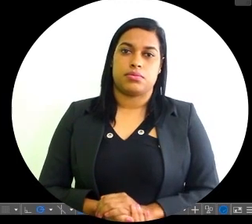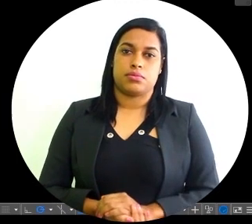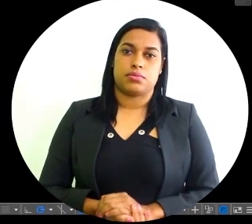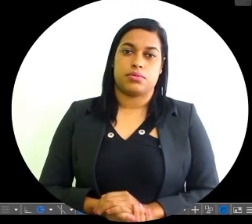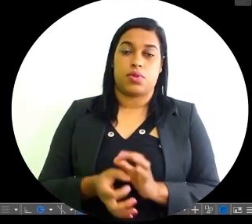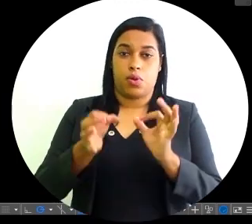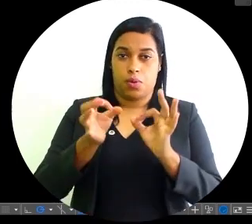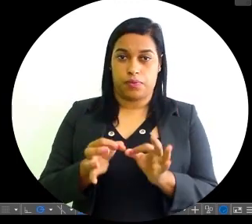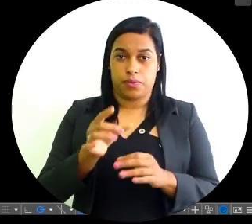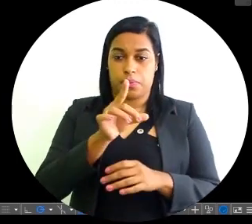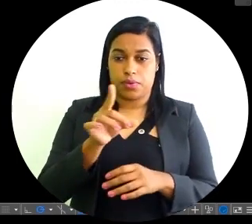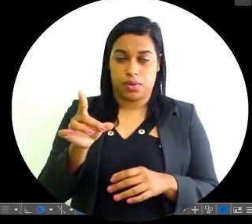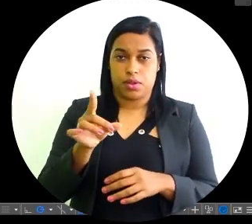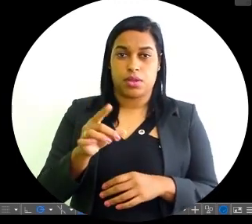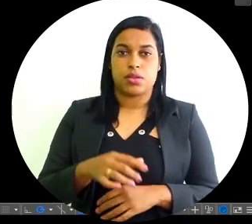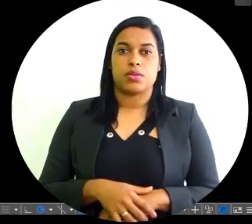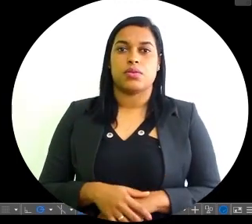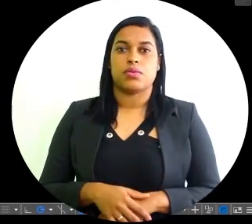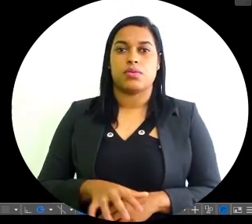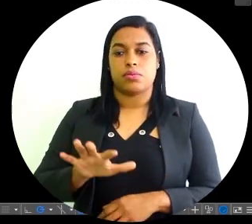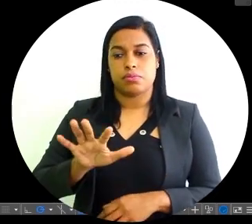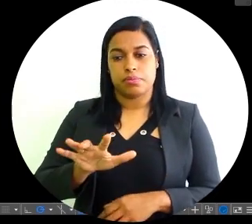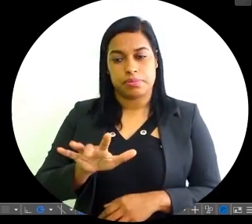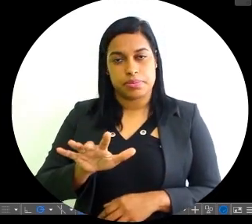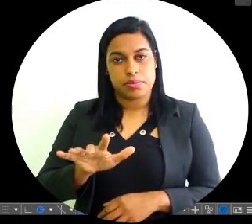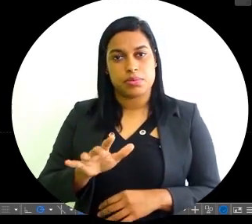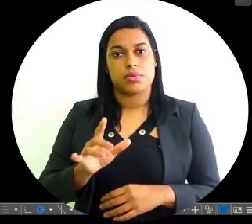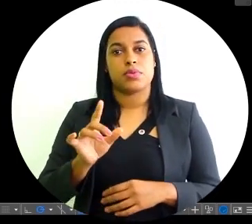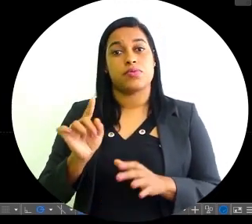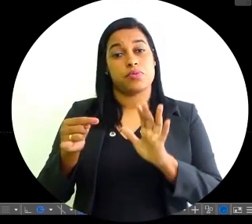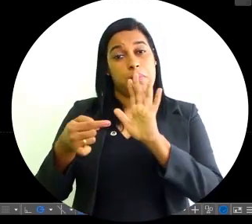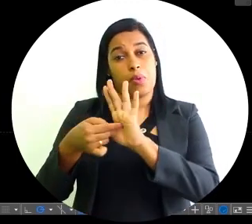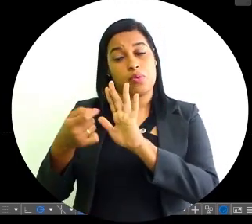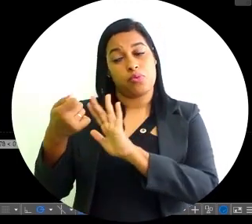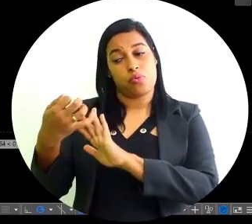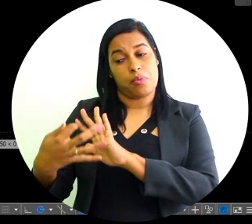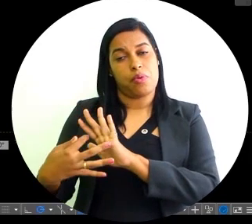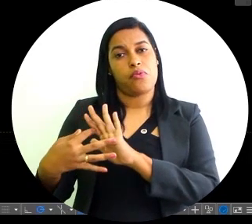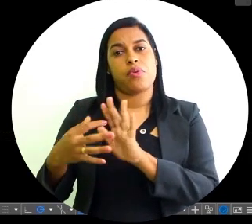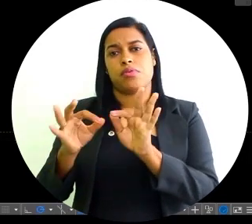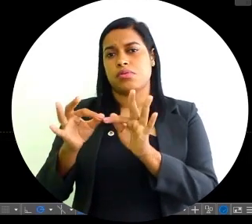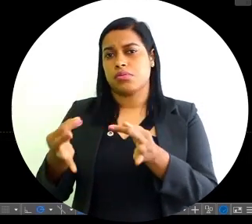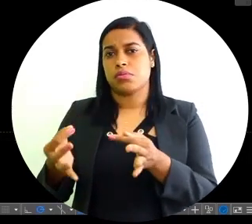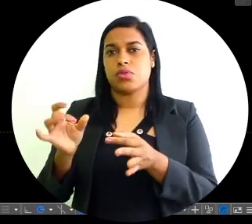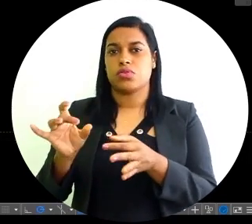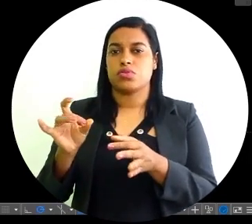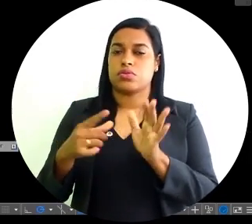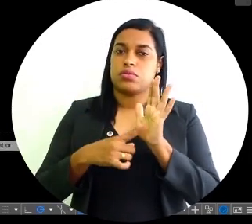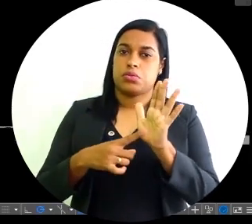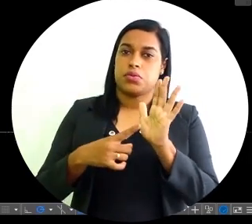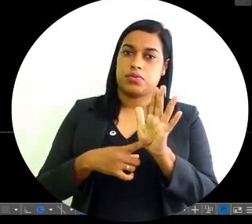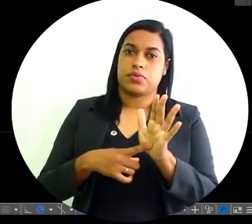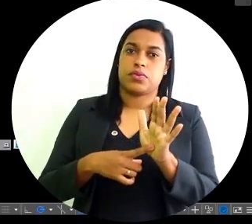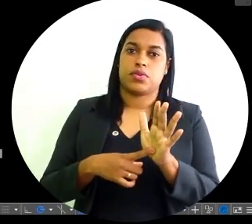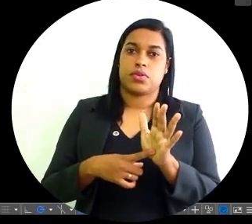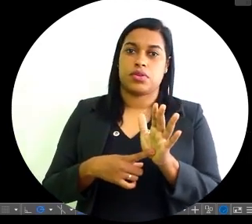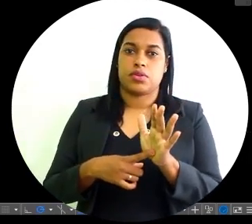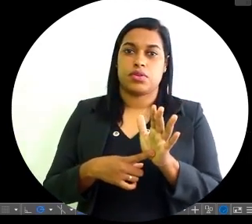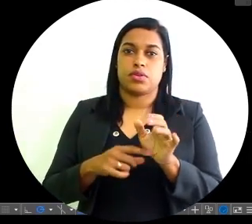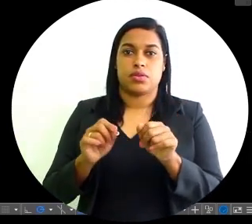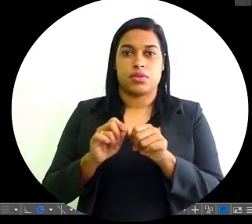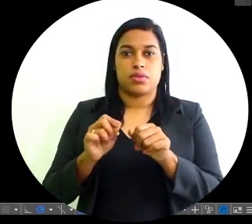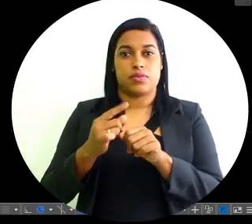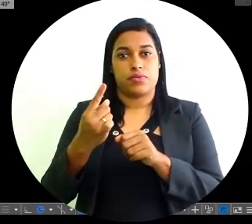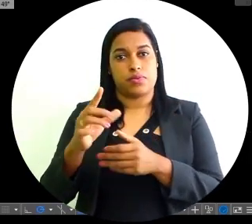confirmo com o botão direito do mouse, vou especificar um ponto e eu posso simplesmente só mover o mouse e clicar e ele fez uma